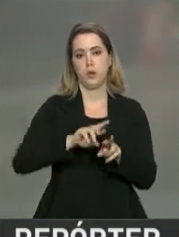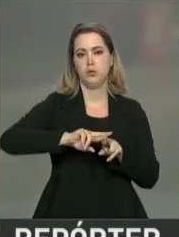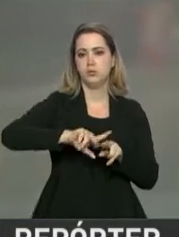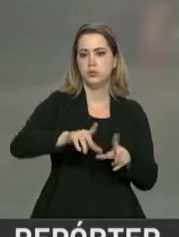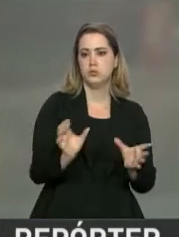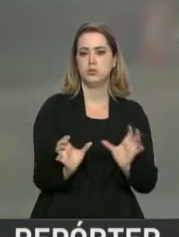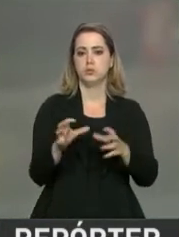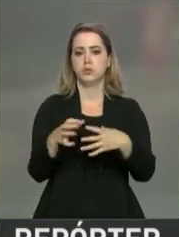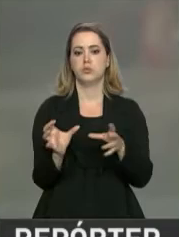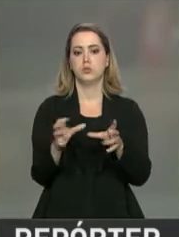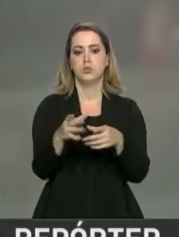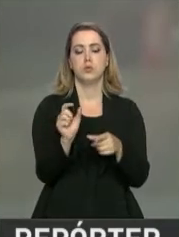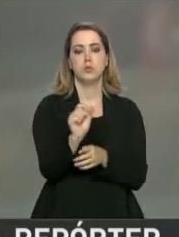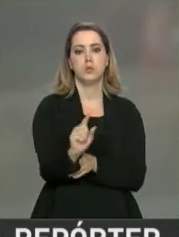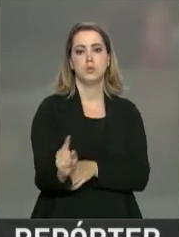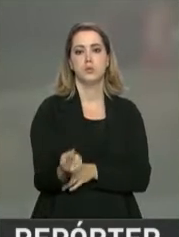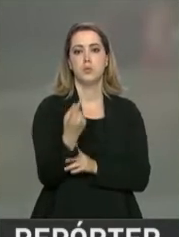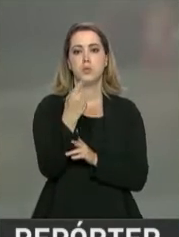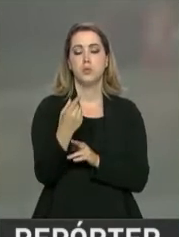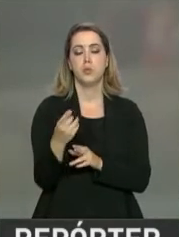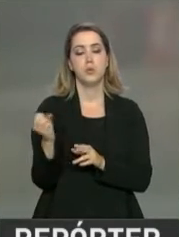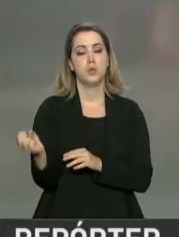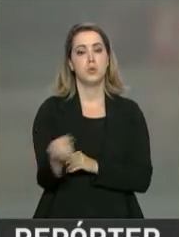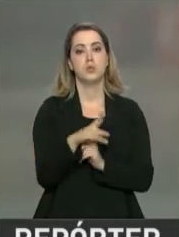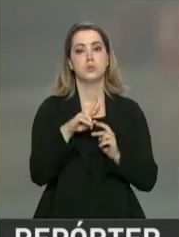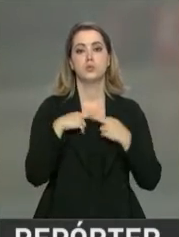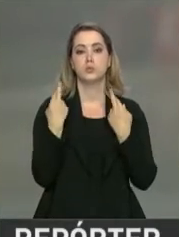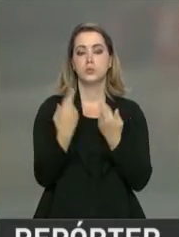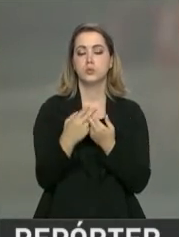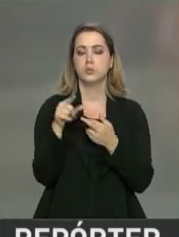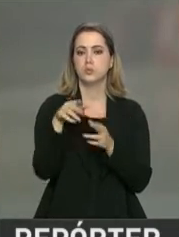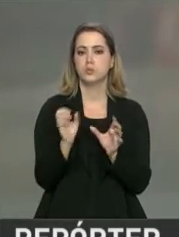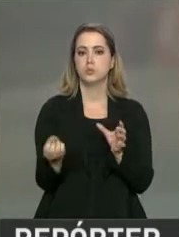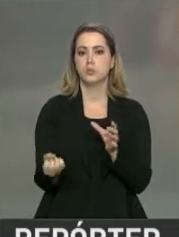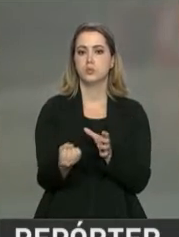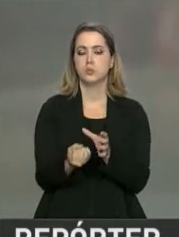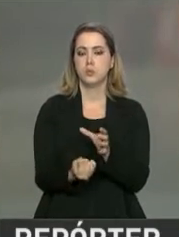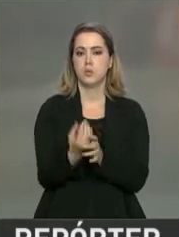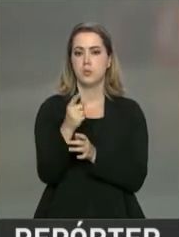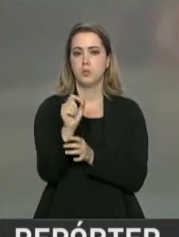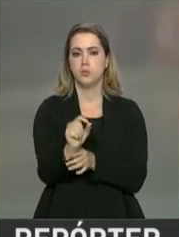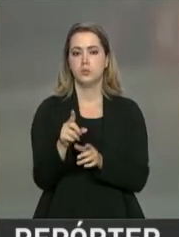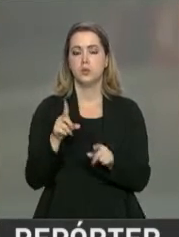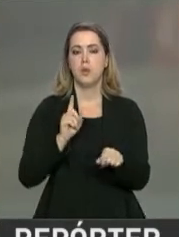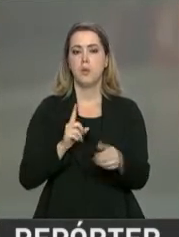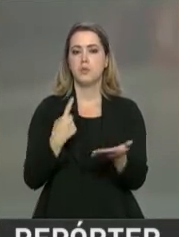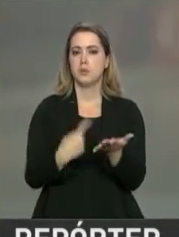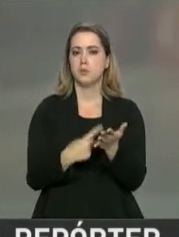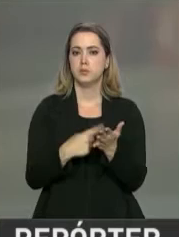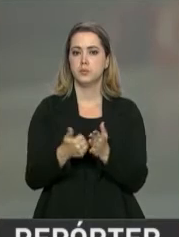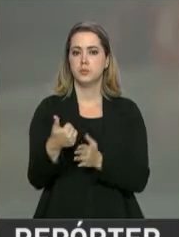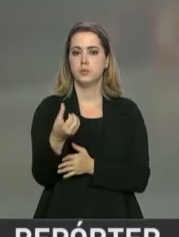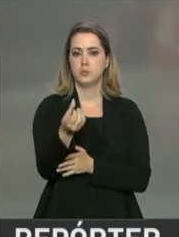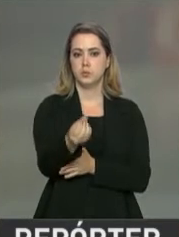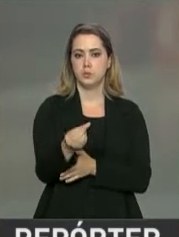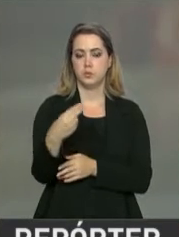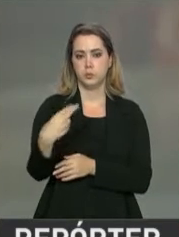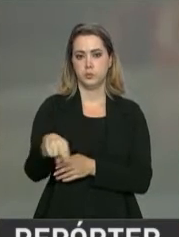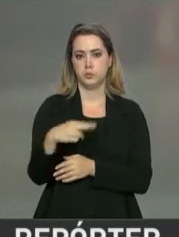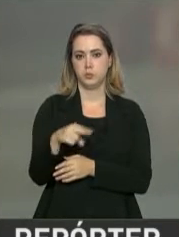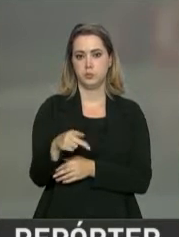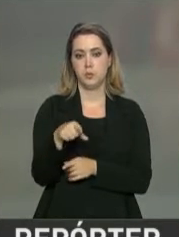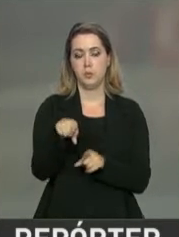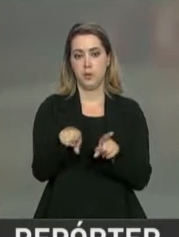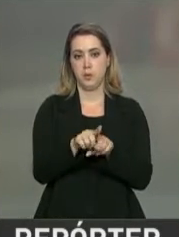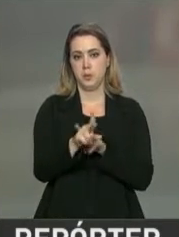de telecomunicações. Uma nova reunião desse grupo está marcada para o próximo dia 16 de novembro. E o presidente da Anatel,